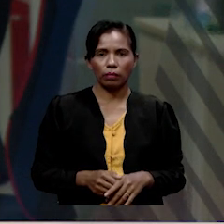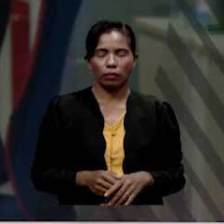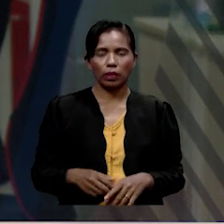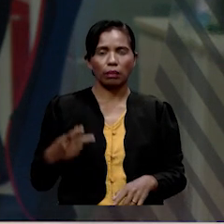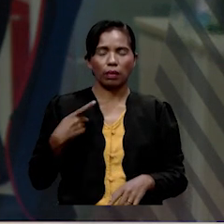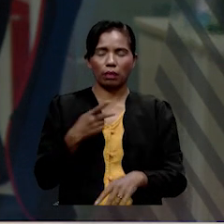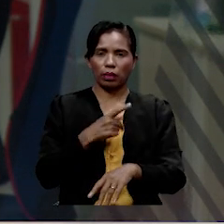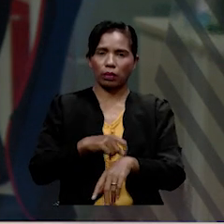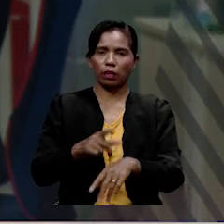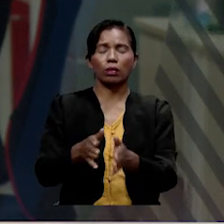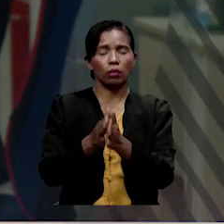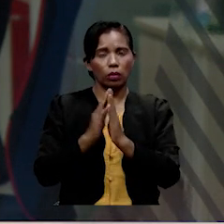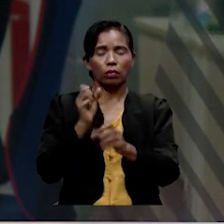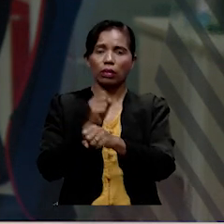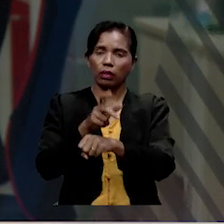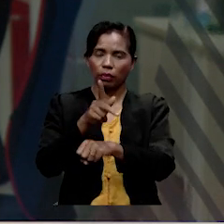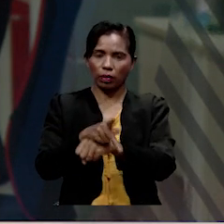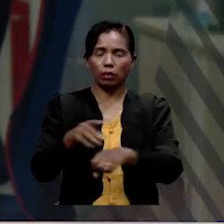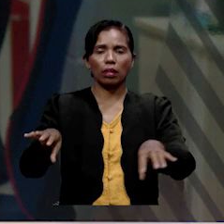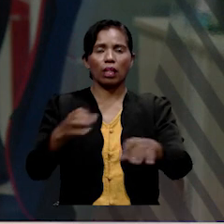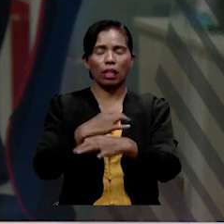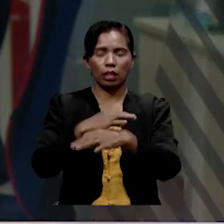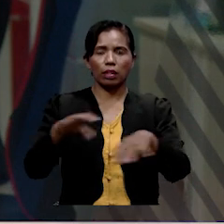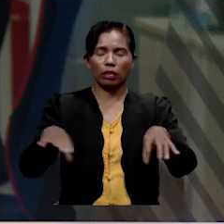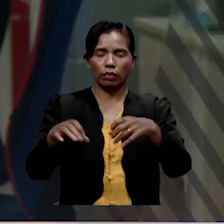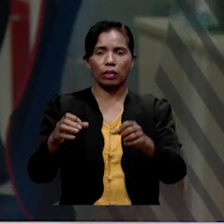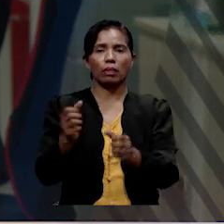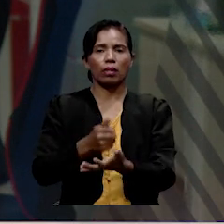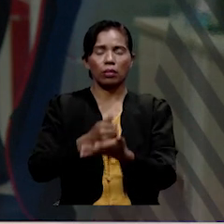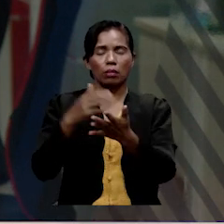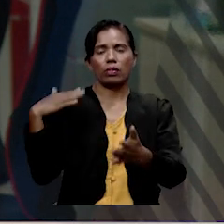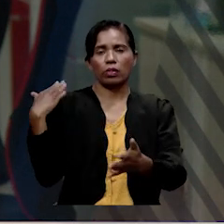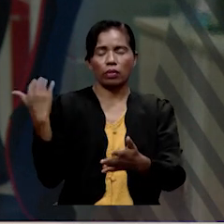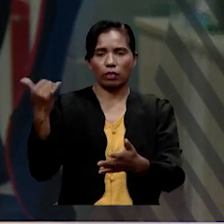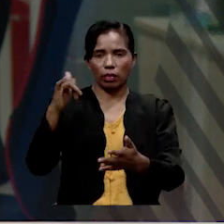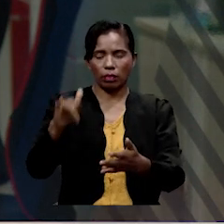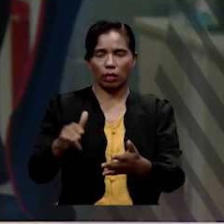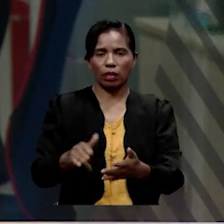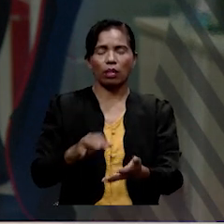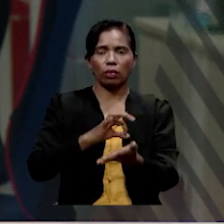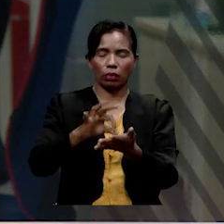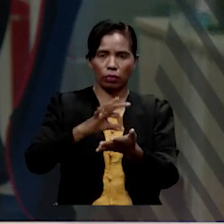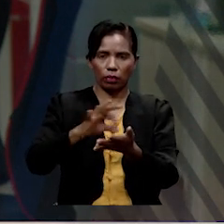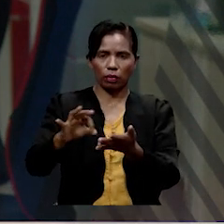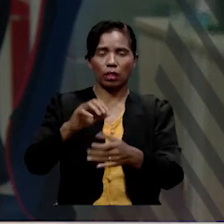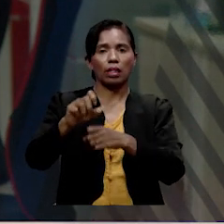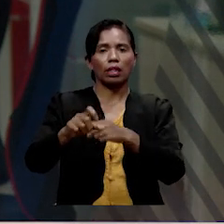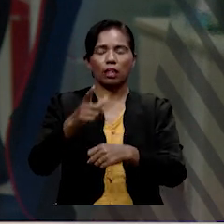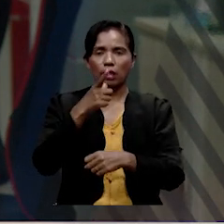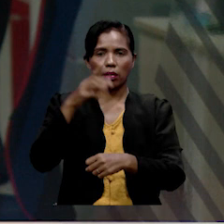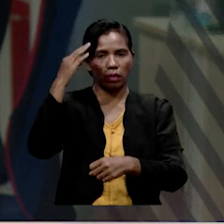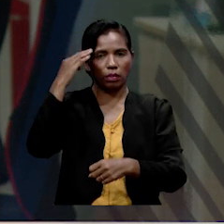Parlamento Nacional Russo CFOP atu hadia sistema atendimento ba joven sira nebe atu tuir formação lian Korea.